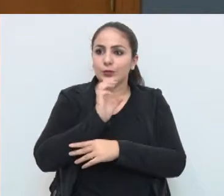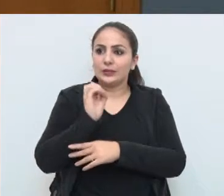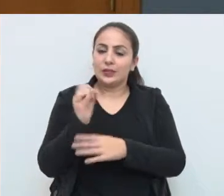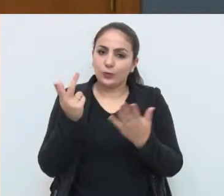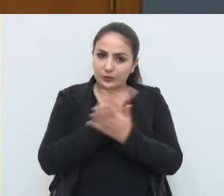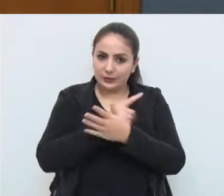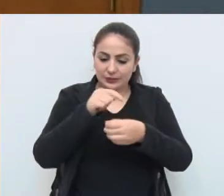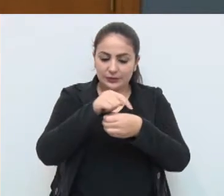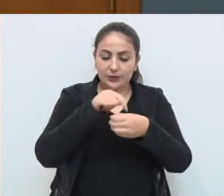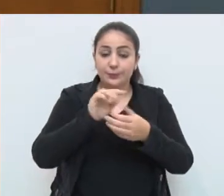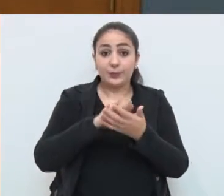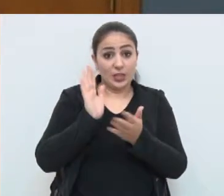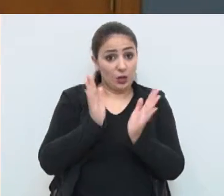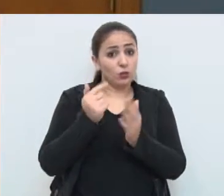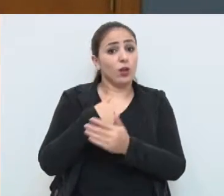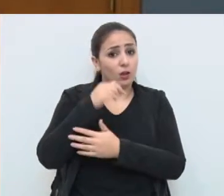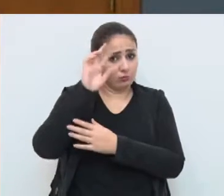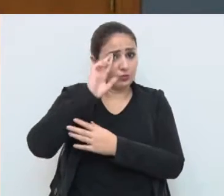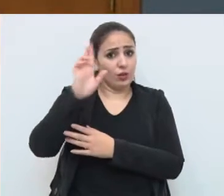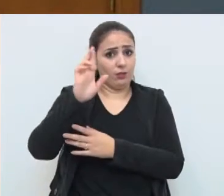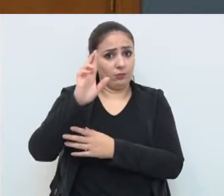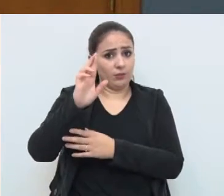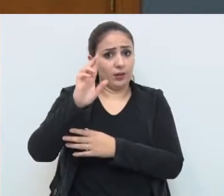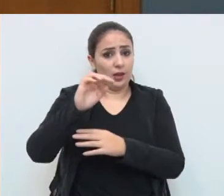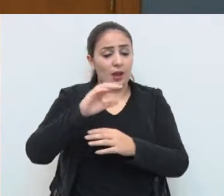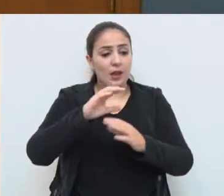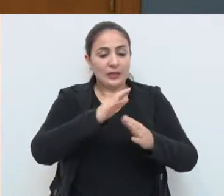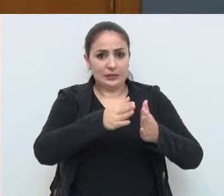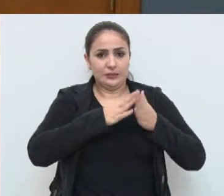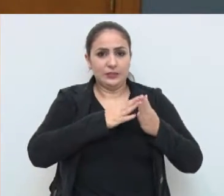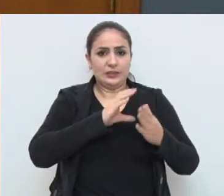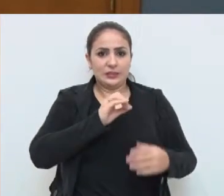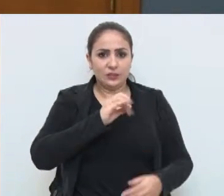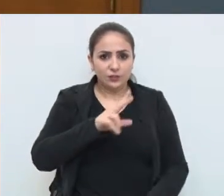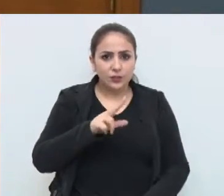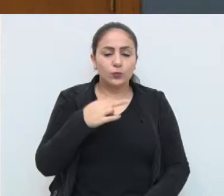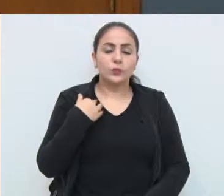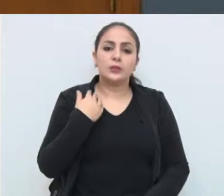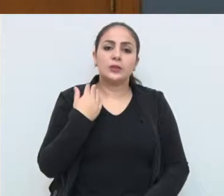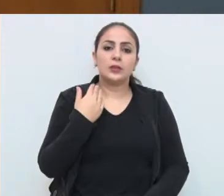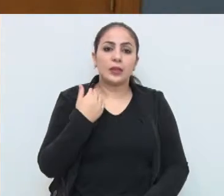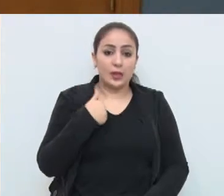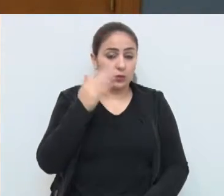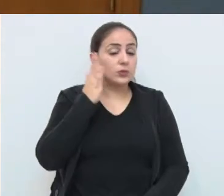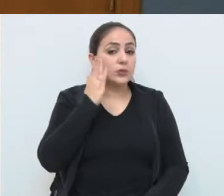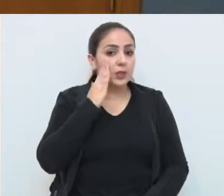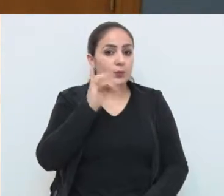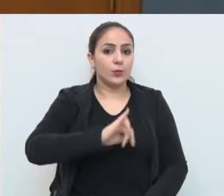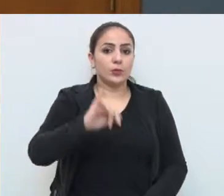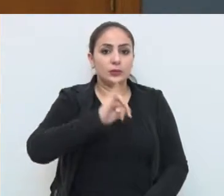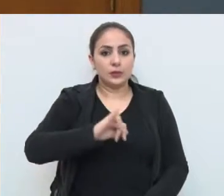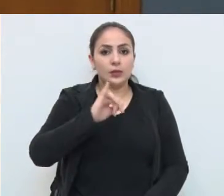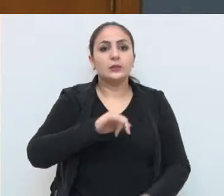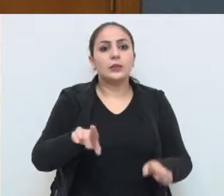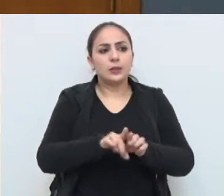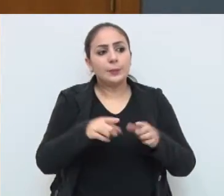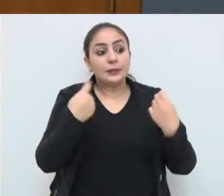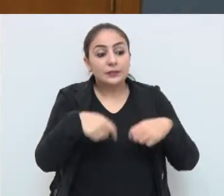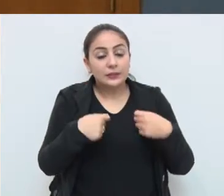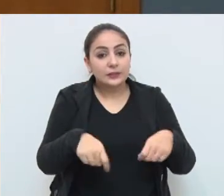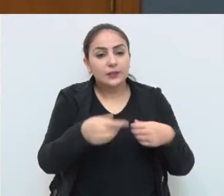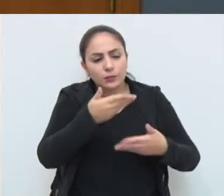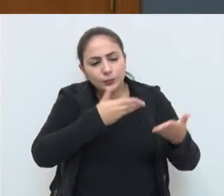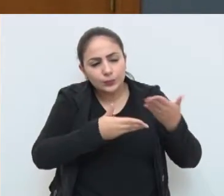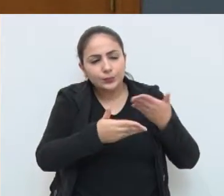aqui na cidade. Eu já fui chefe da Defesa Civil, sei da importância da articulação, sei da necessidade de uma harmonia entre